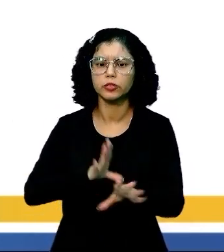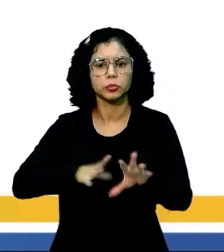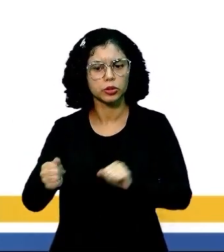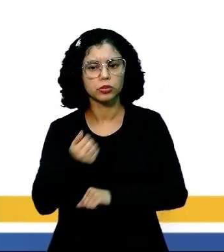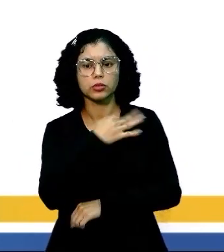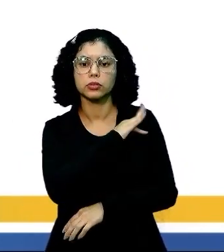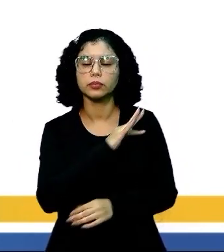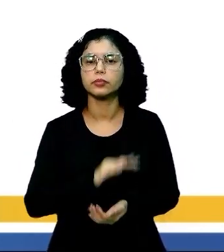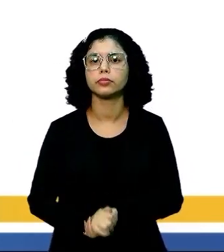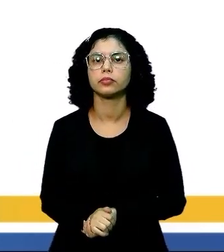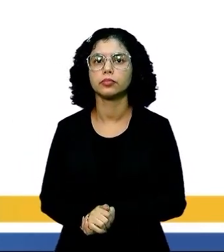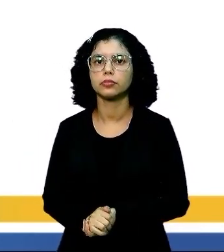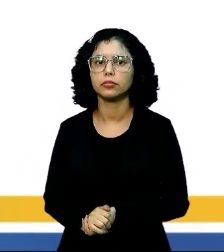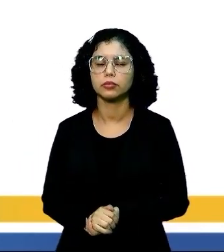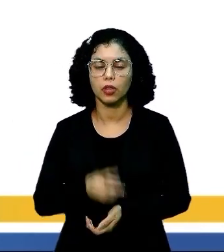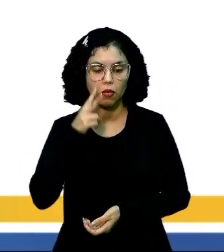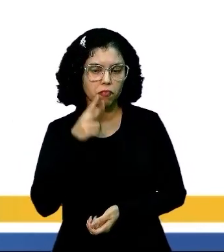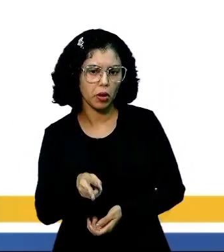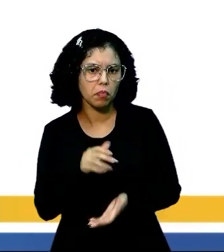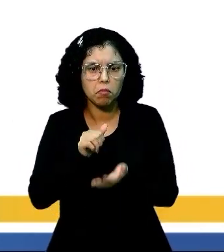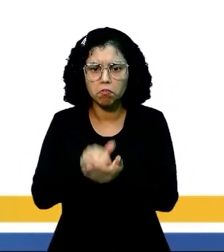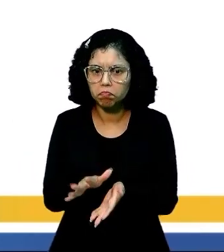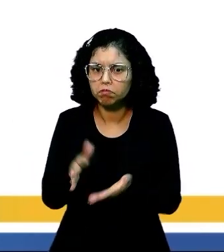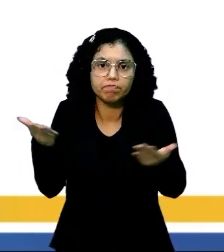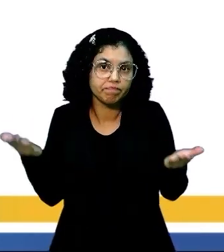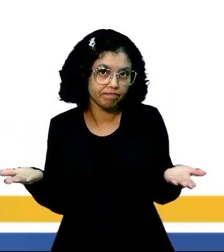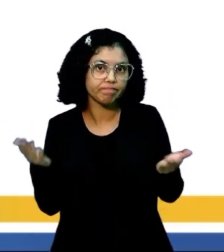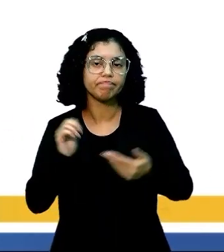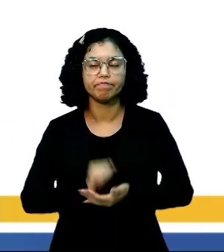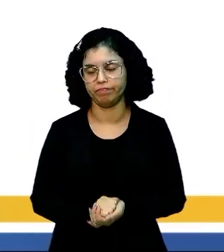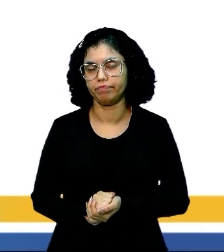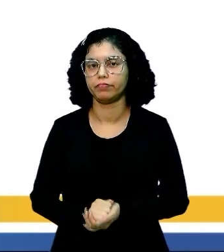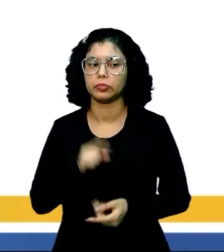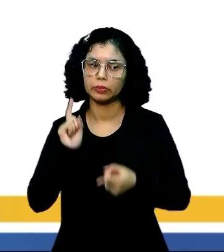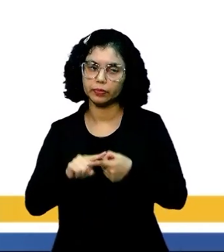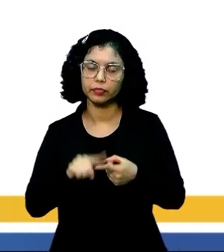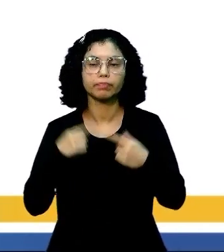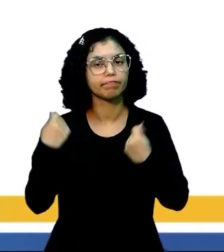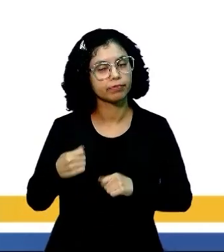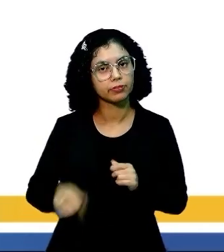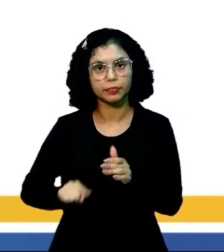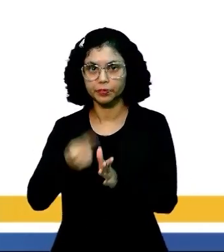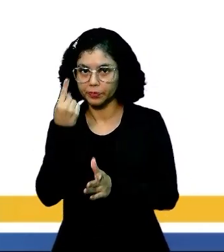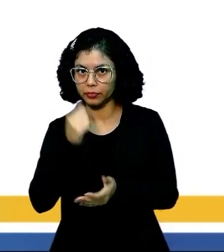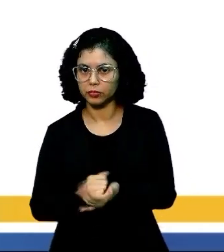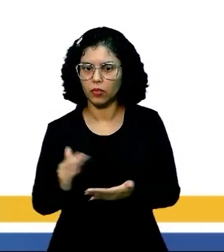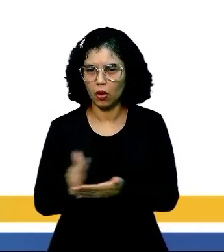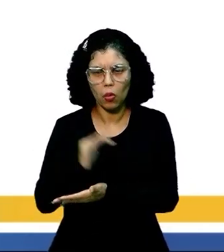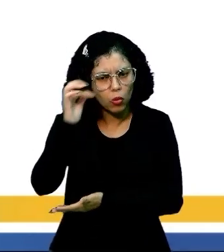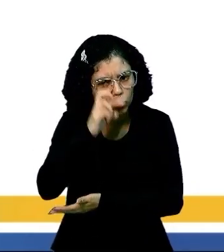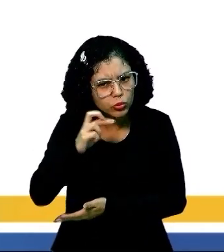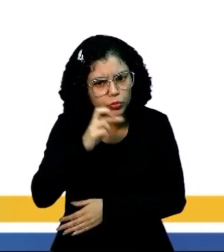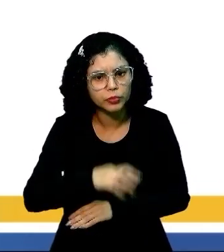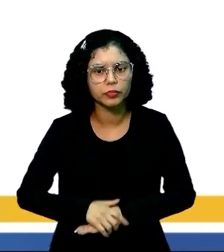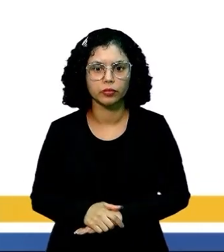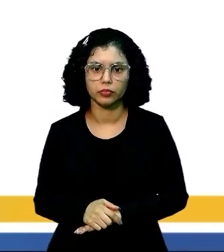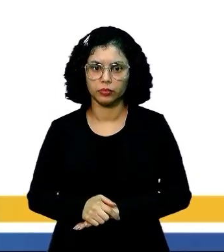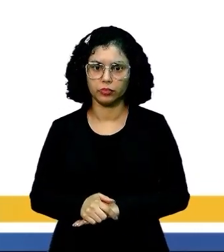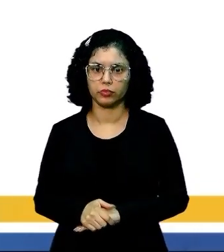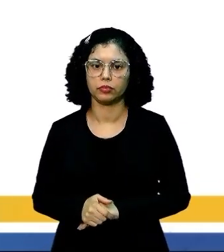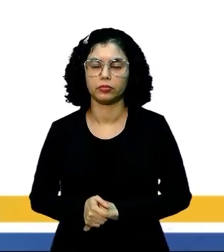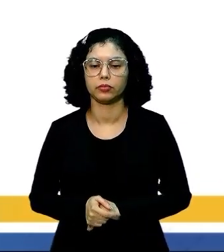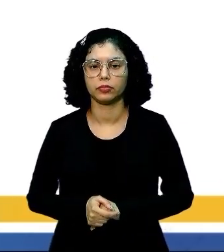acadêmica. Então, nenhum assim de cara a gente pode descartar logo assim, porque primeiro a gente tem que fazer algumas análises, né?